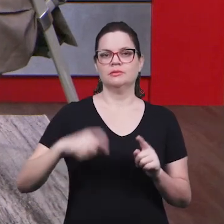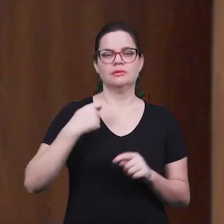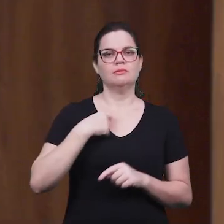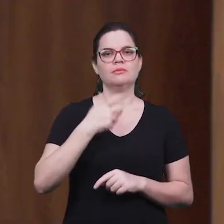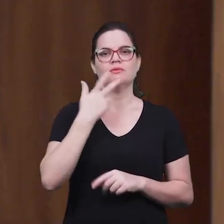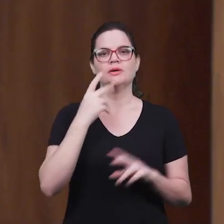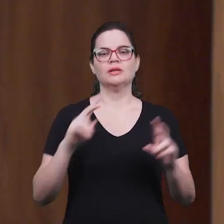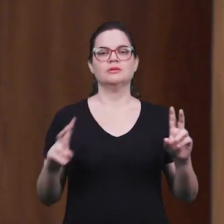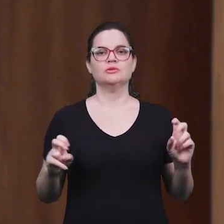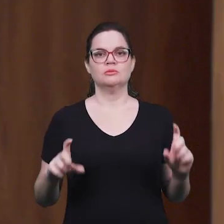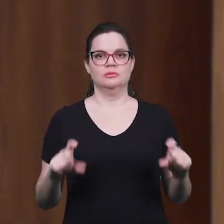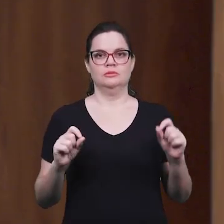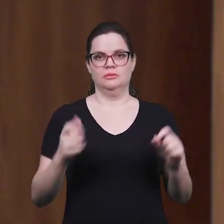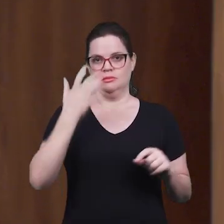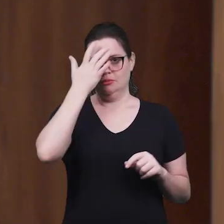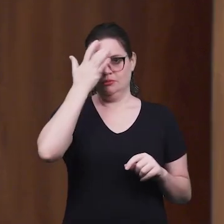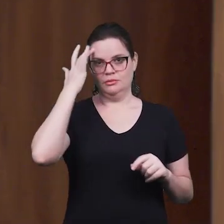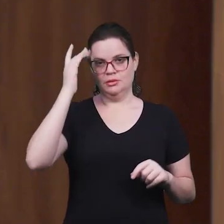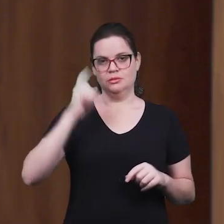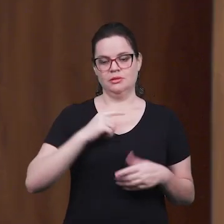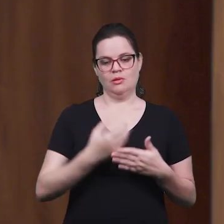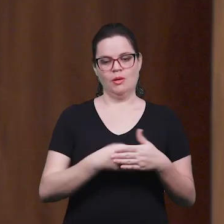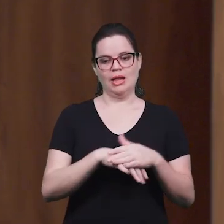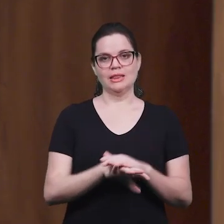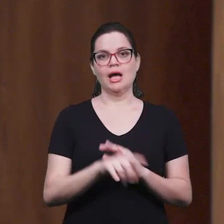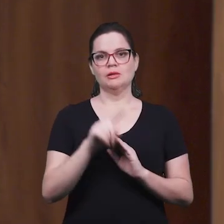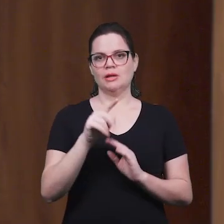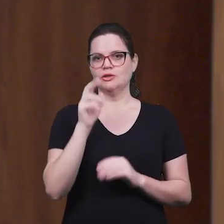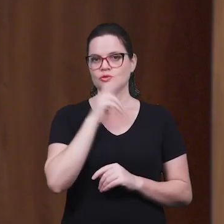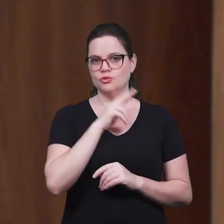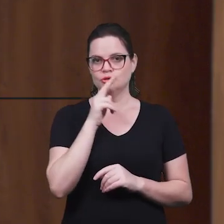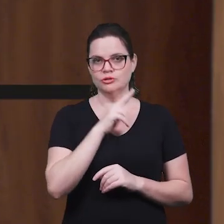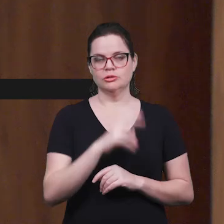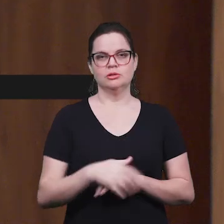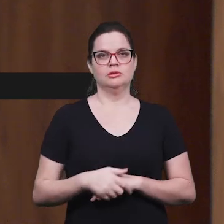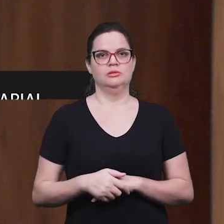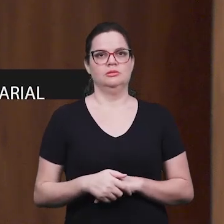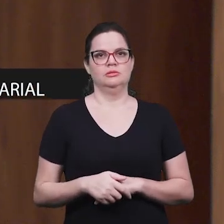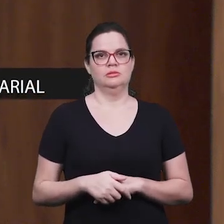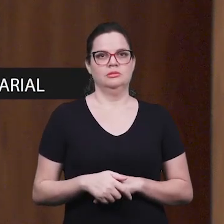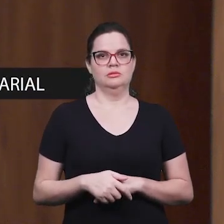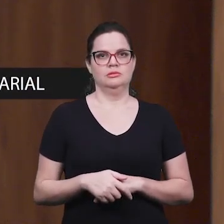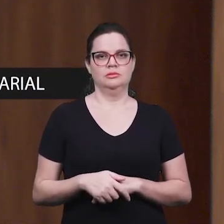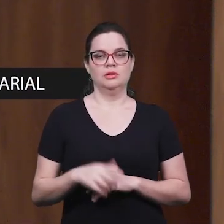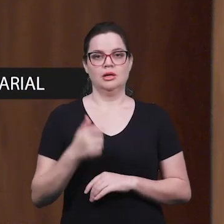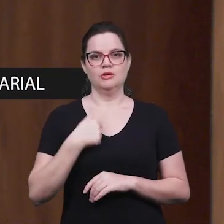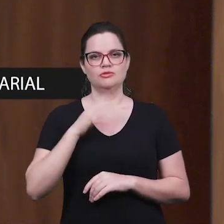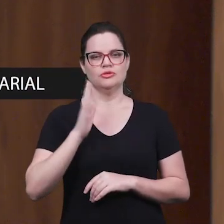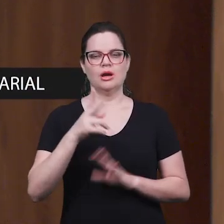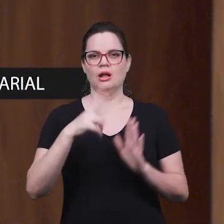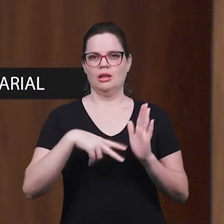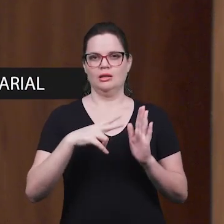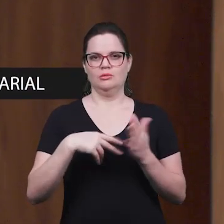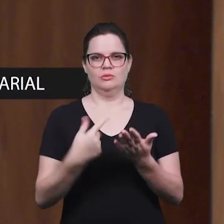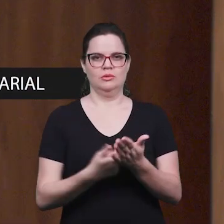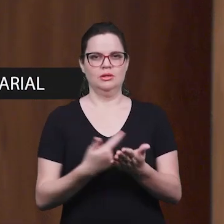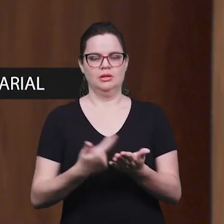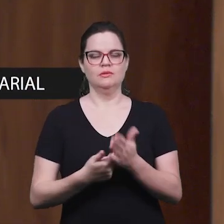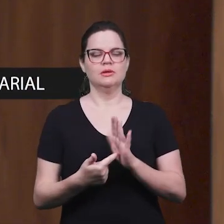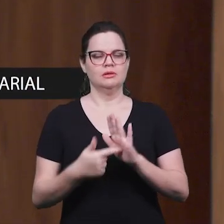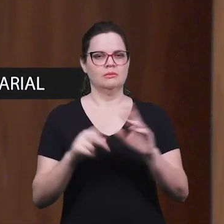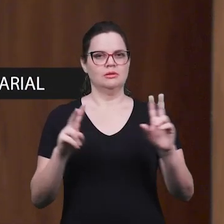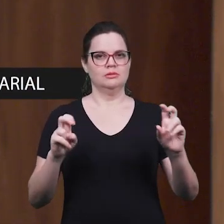ter esse valor para reserva, e eu até, na ocasião, li um livro que fala sobre isso,